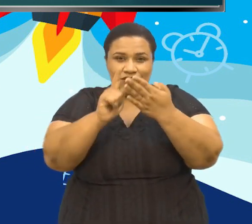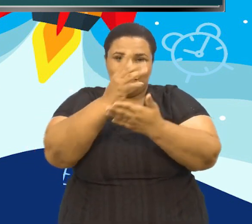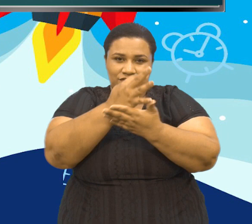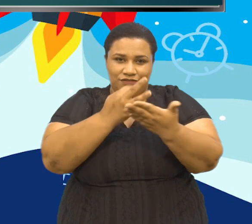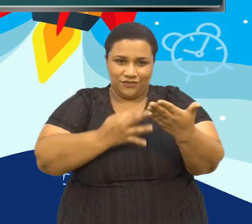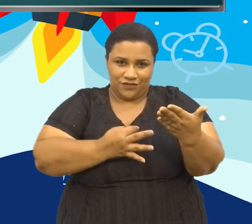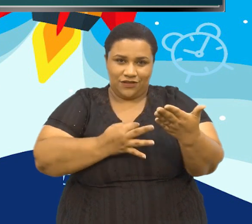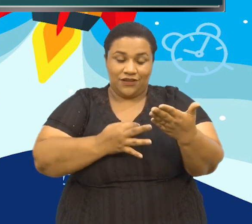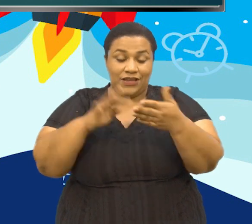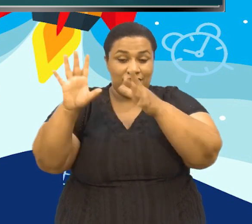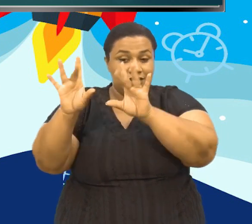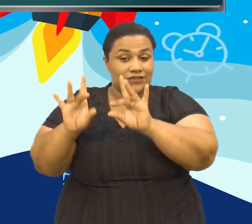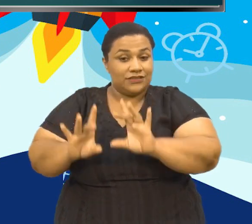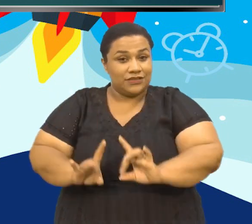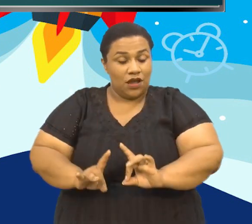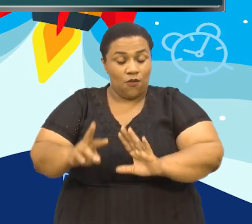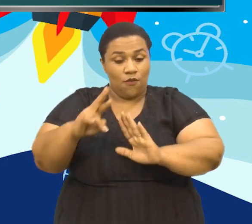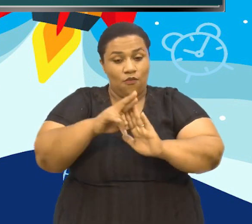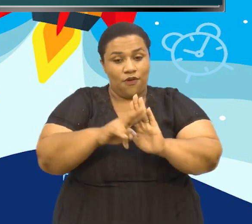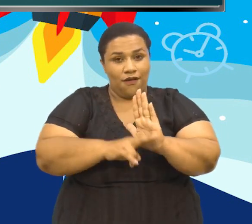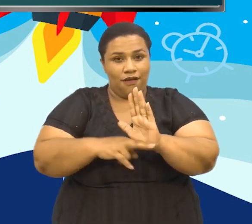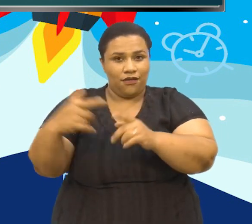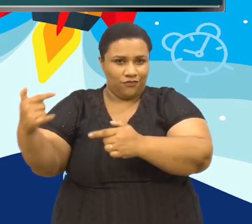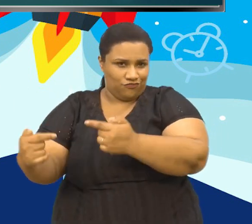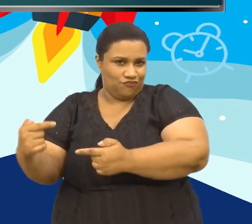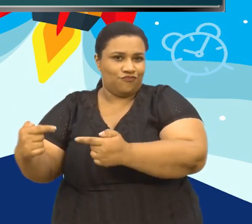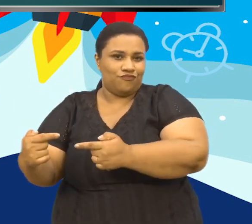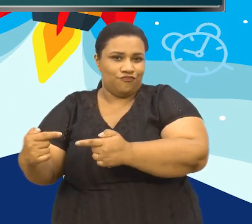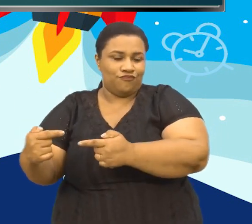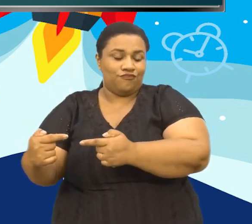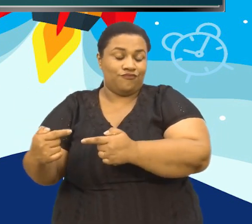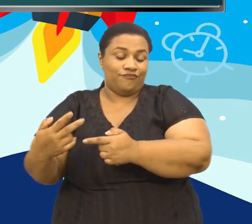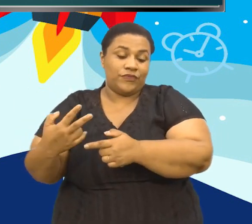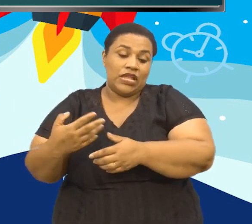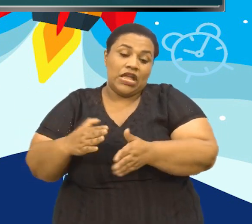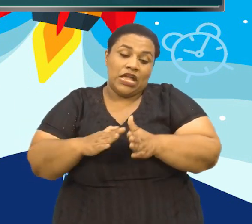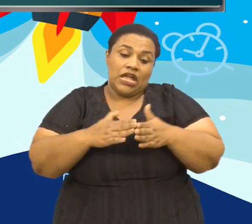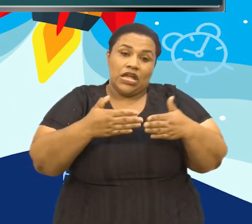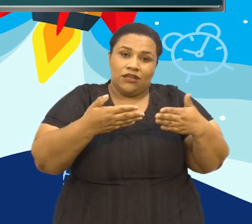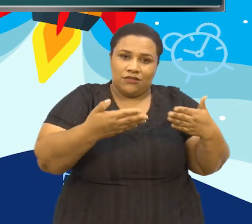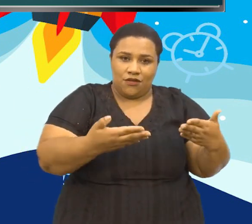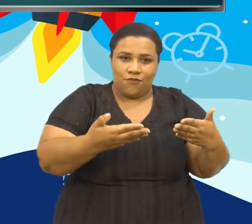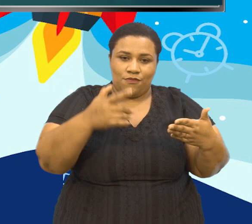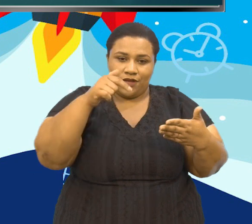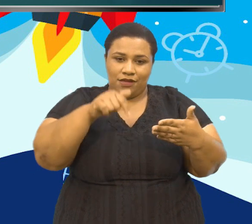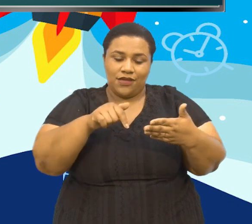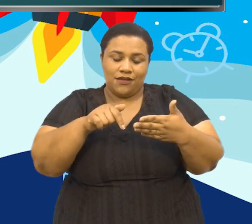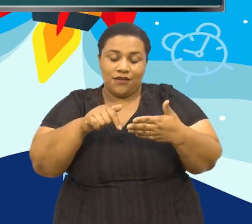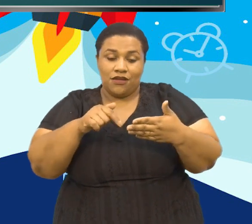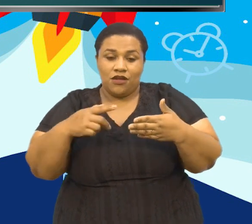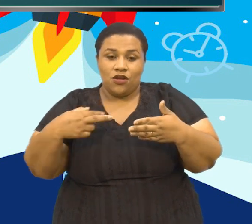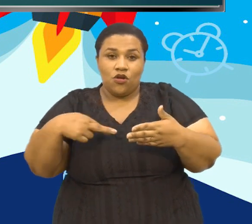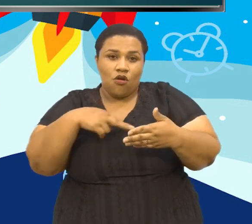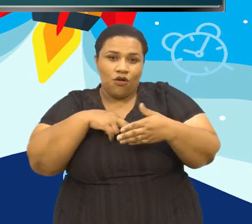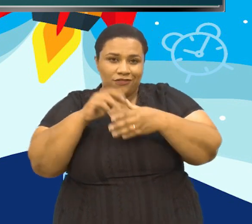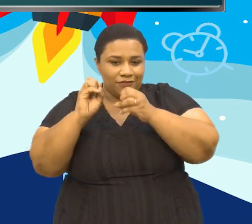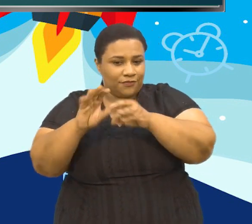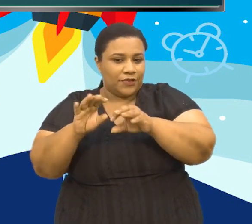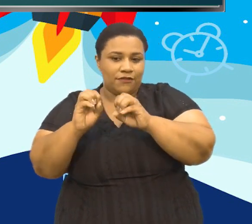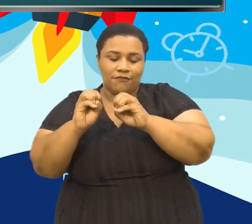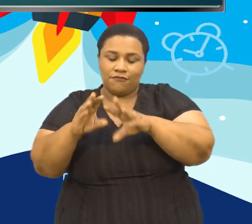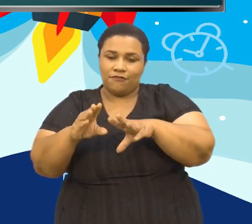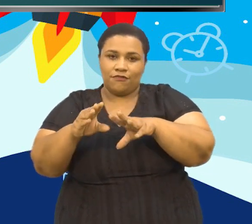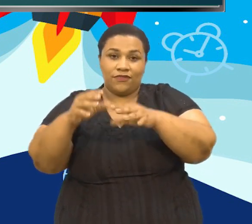gênero textual? Em específico, a regra de jogo? Então, nós demos aqui todas as instruções para que o